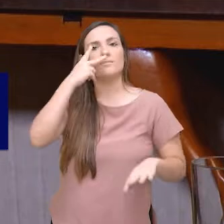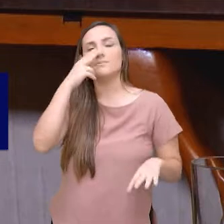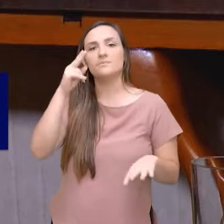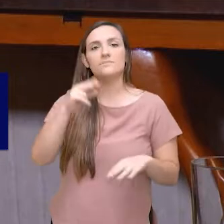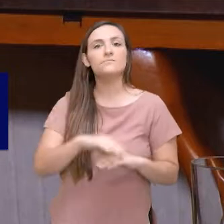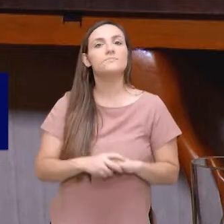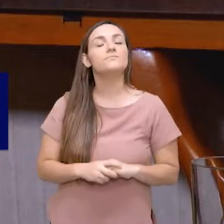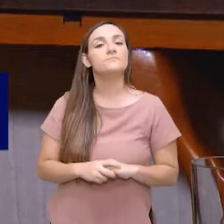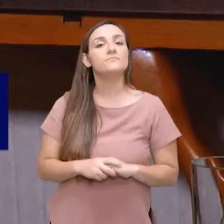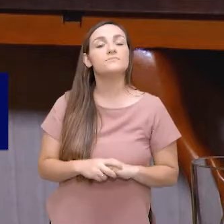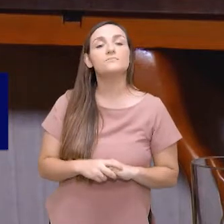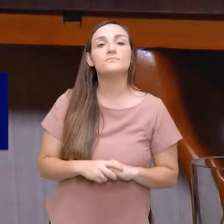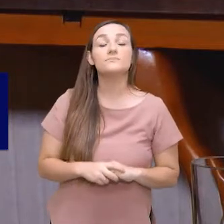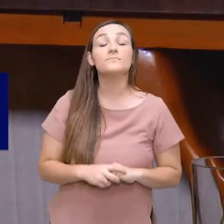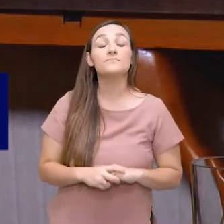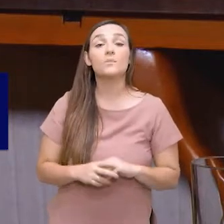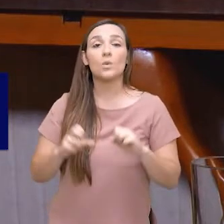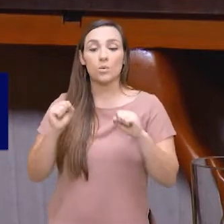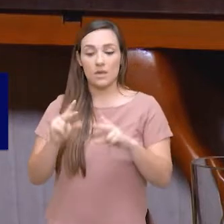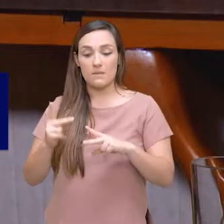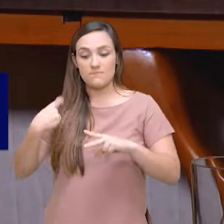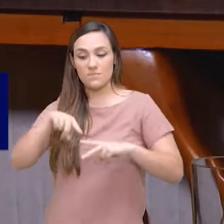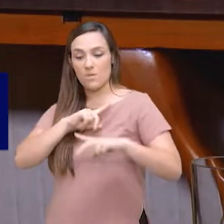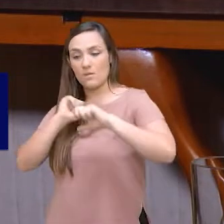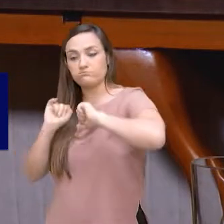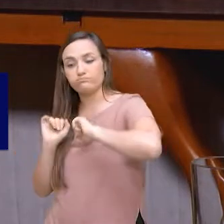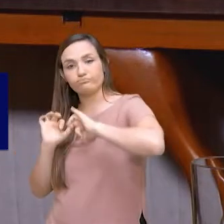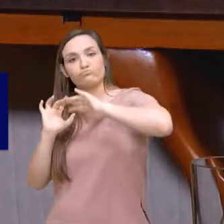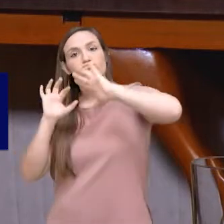maio, foram a Cuiabá